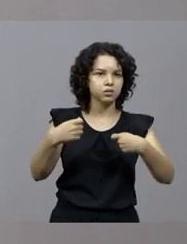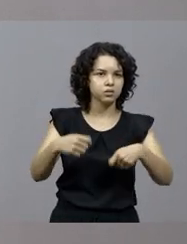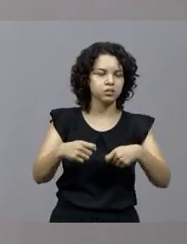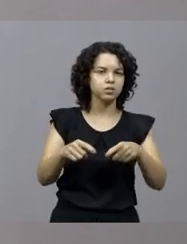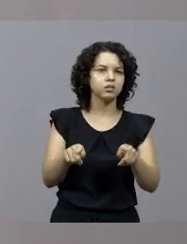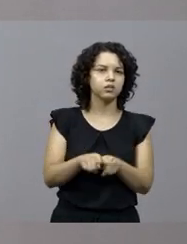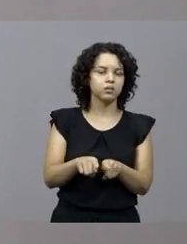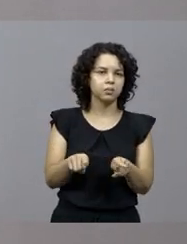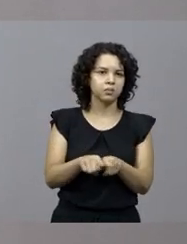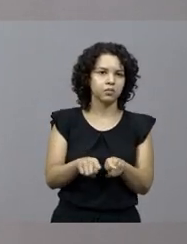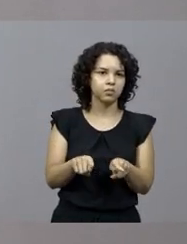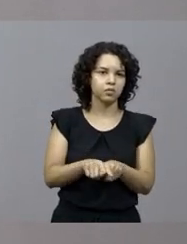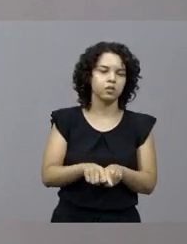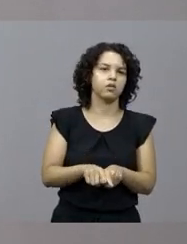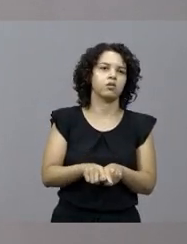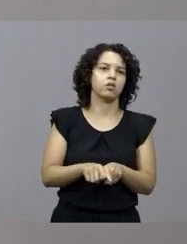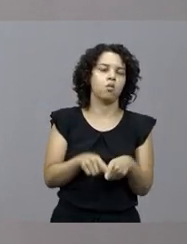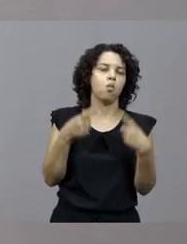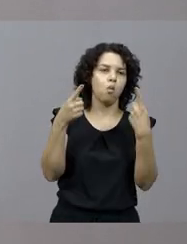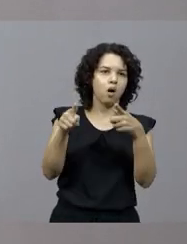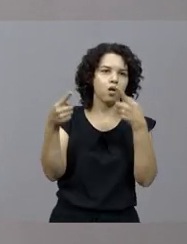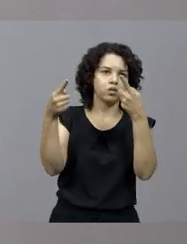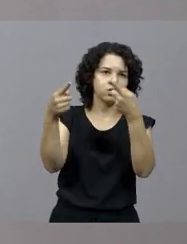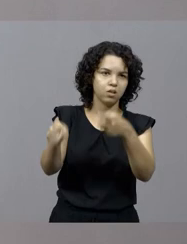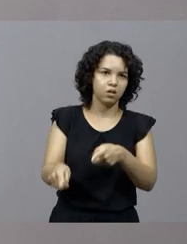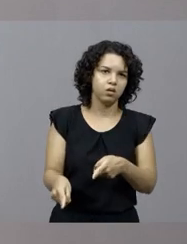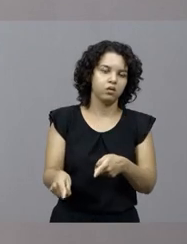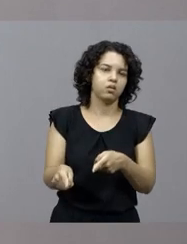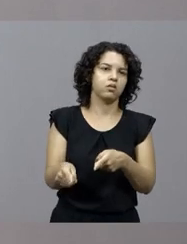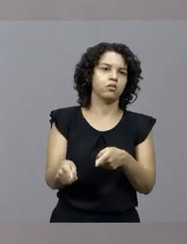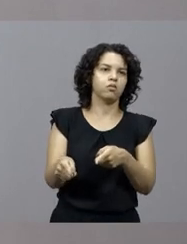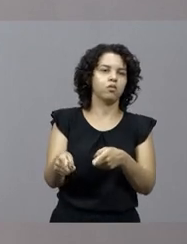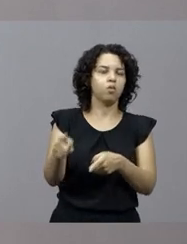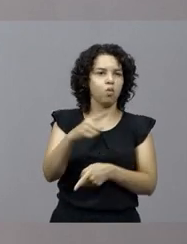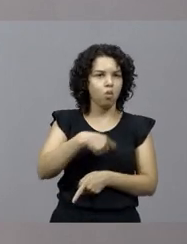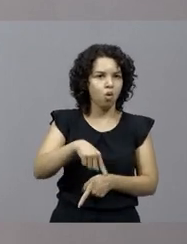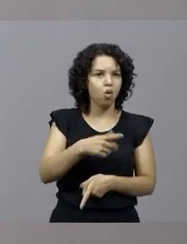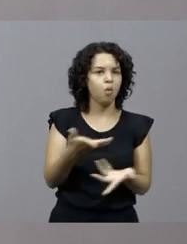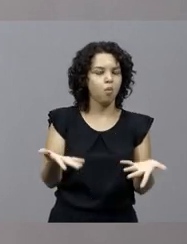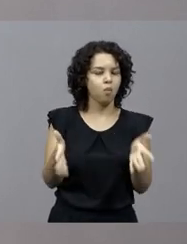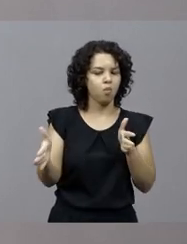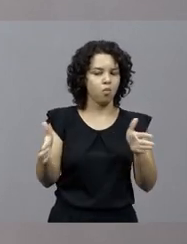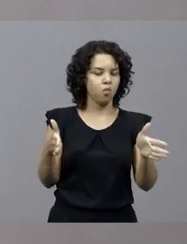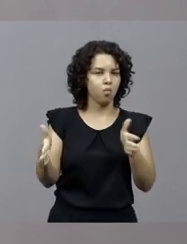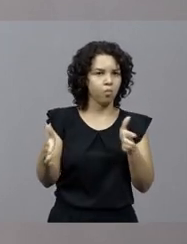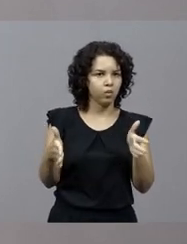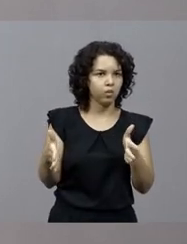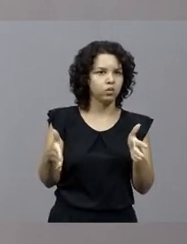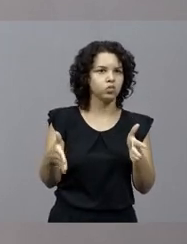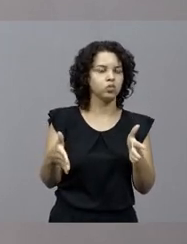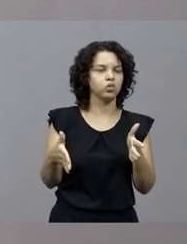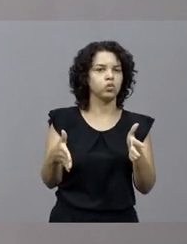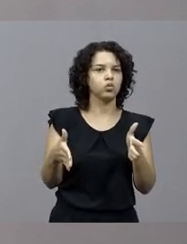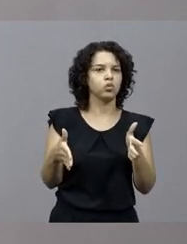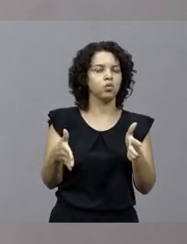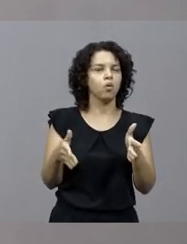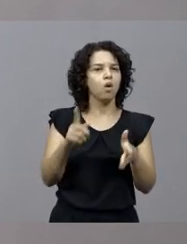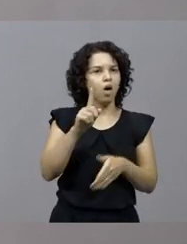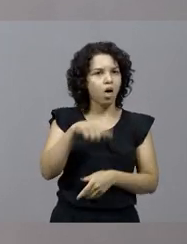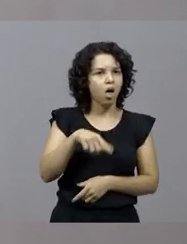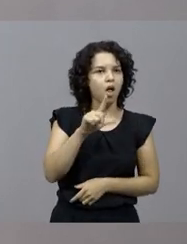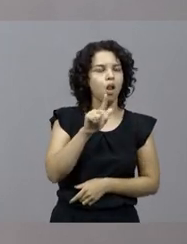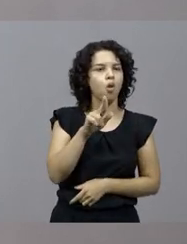redimir sobre o ataque injustificado, neste momento que é de luto e de preito, e não de